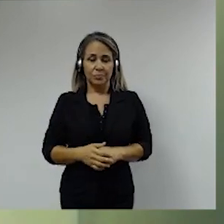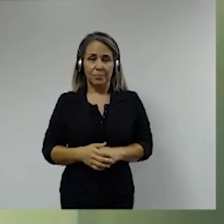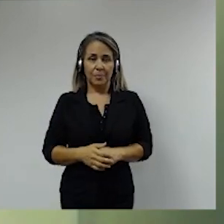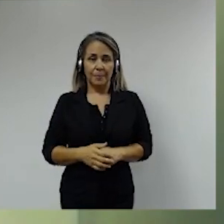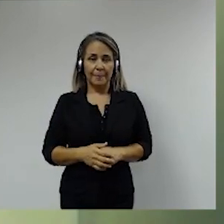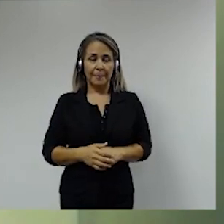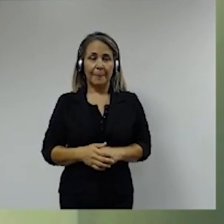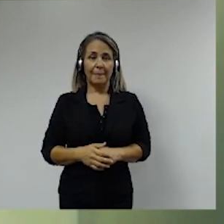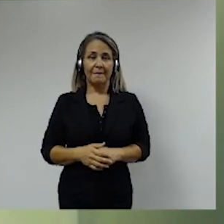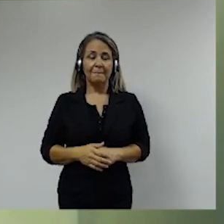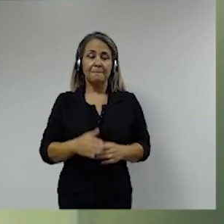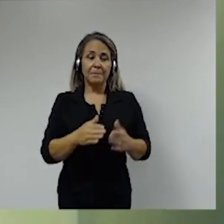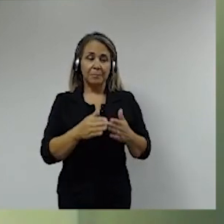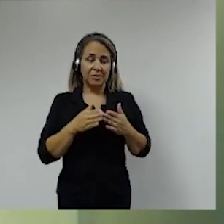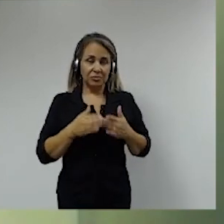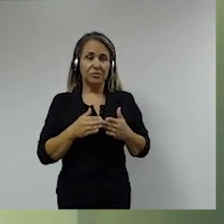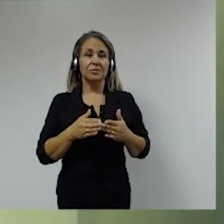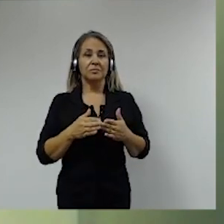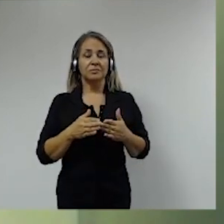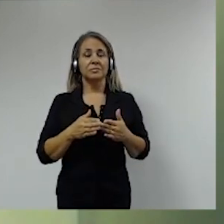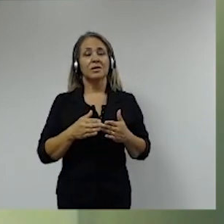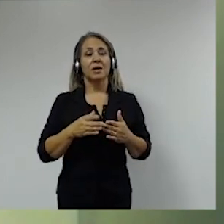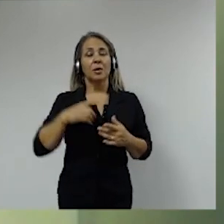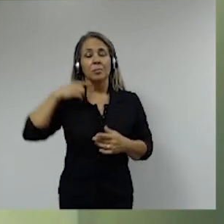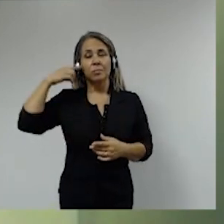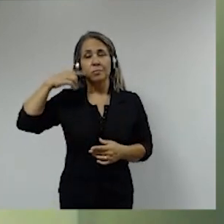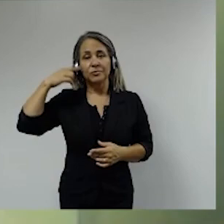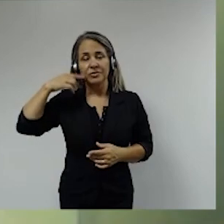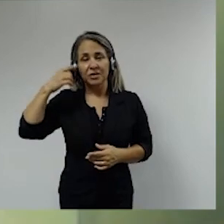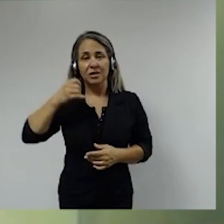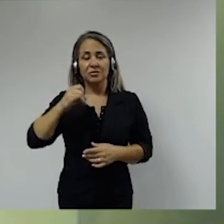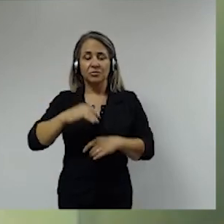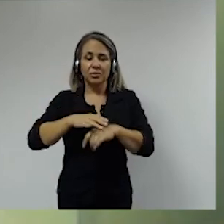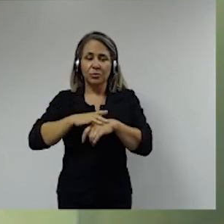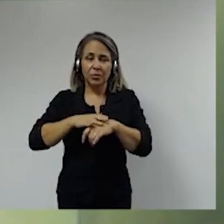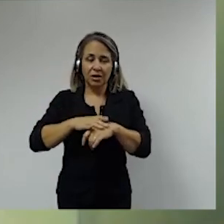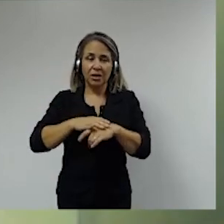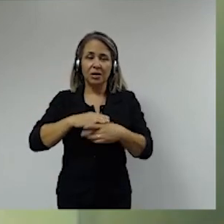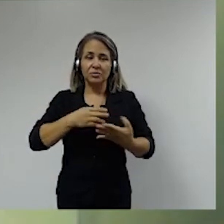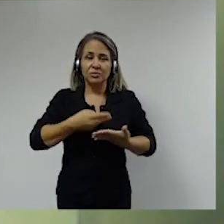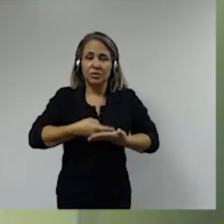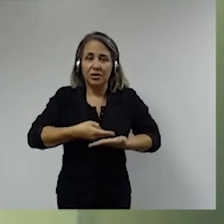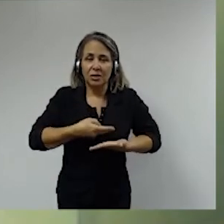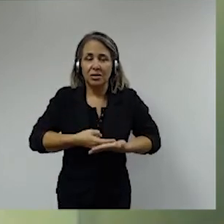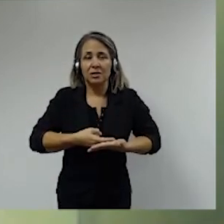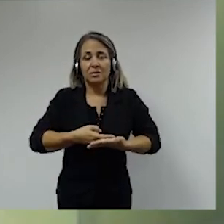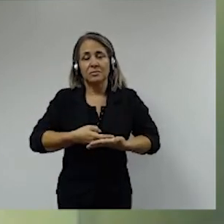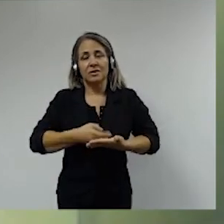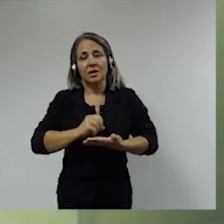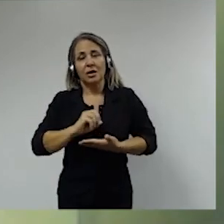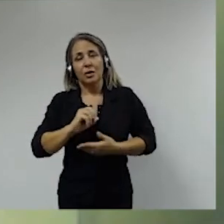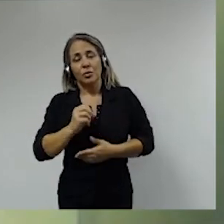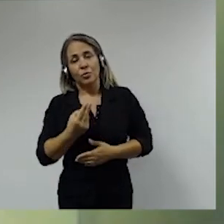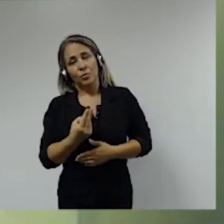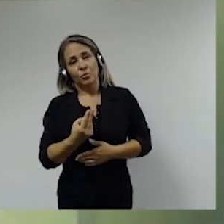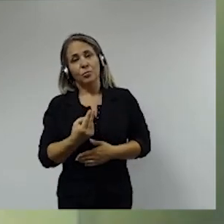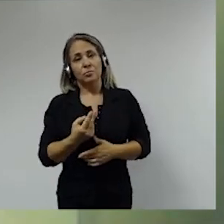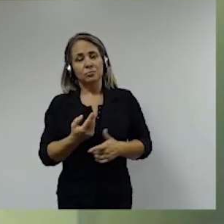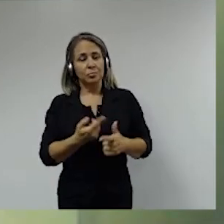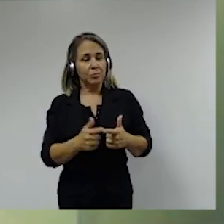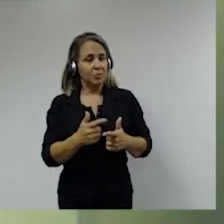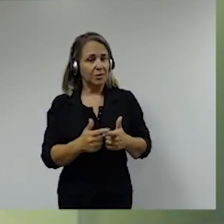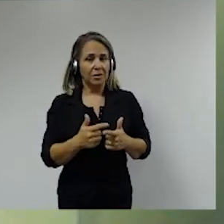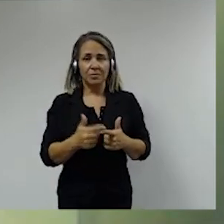no sentido de que o advogado, se ele estiver doente, estiver acamado, ou tiver uma situação que não